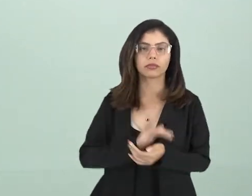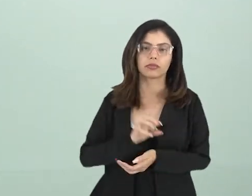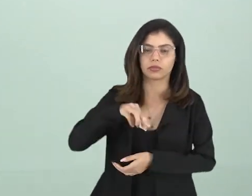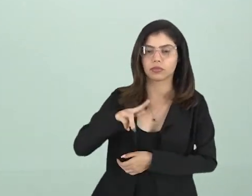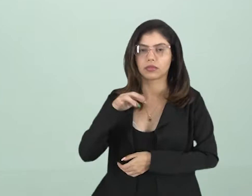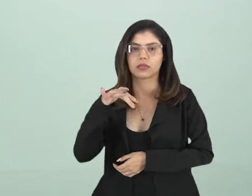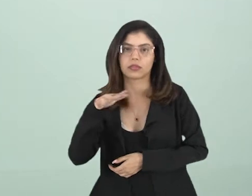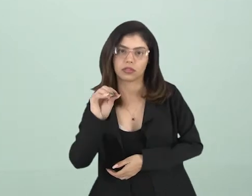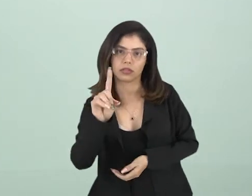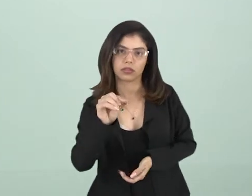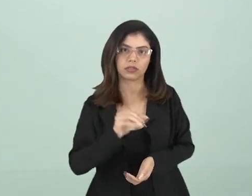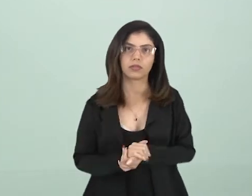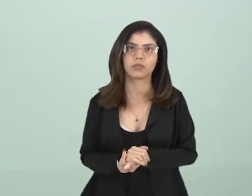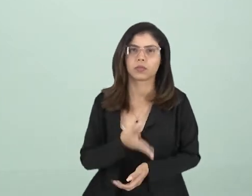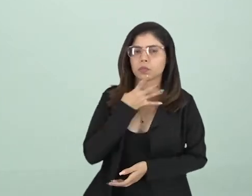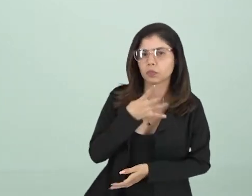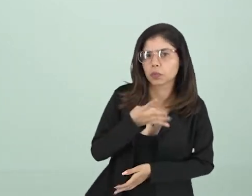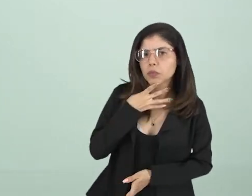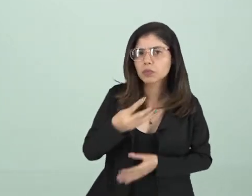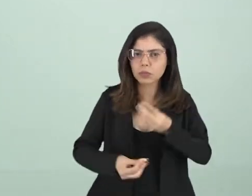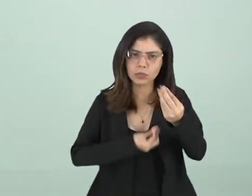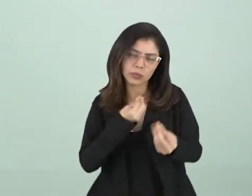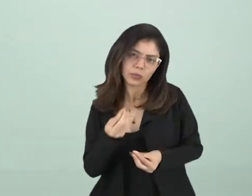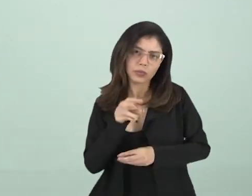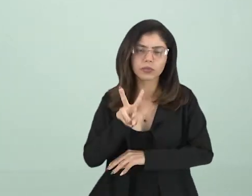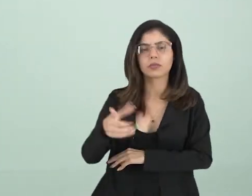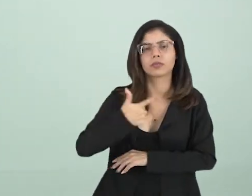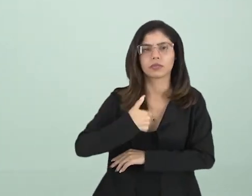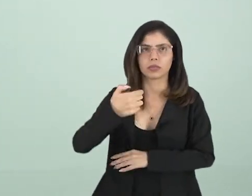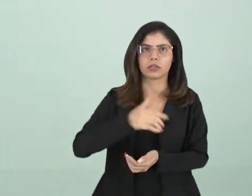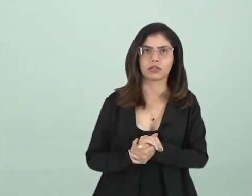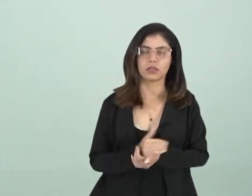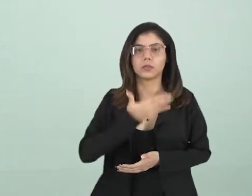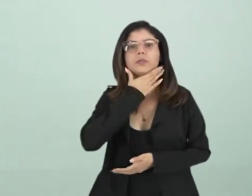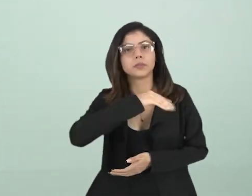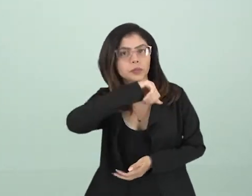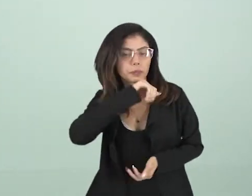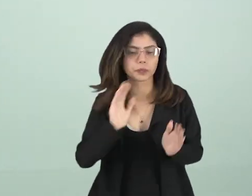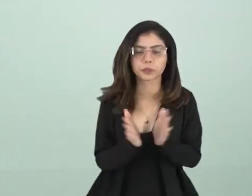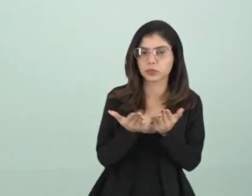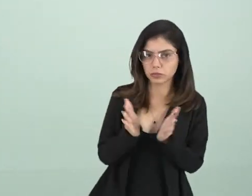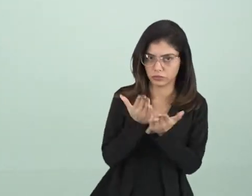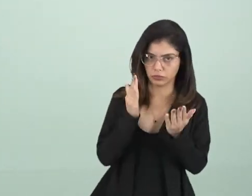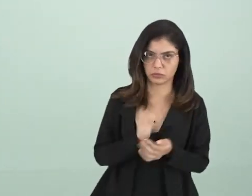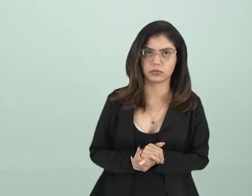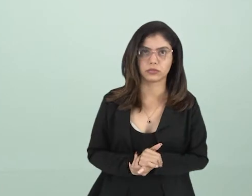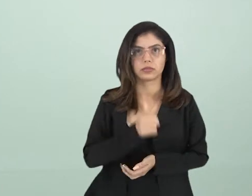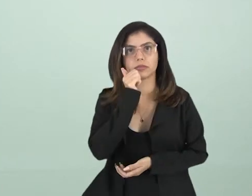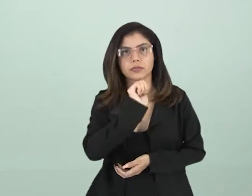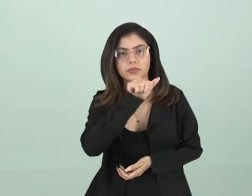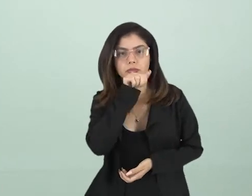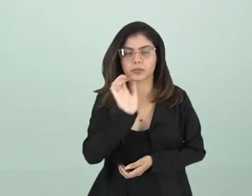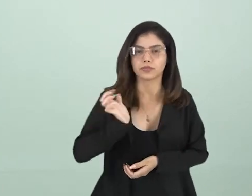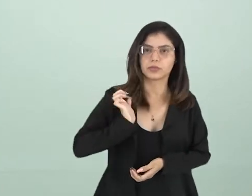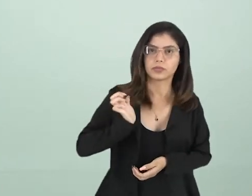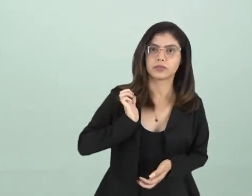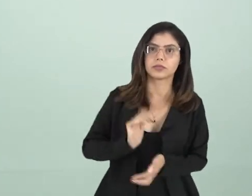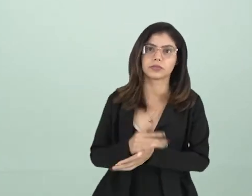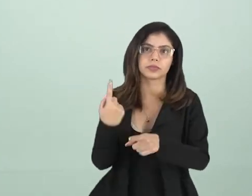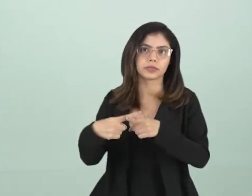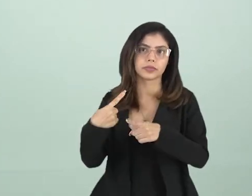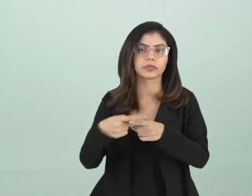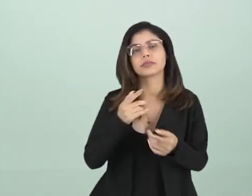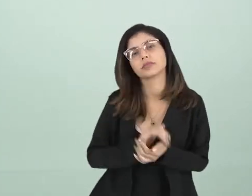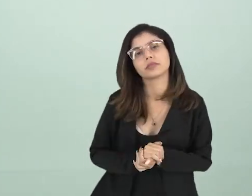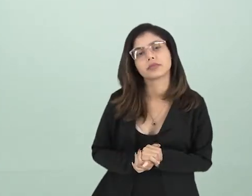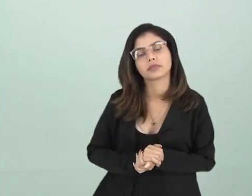do Trabalho, tanto que ele é conhecido como Vargas, o pai dos pobres, e a mãe dos ricos, por conta aí